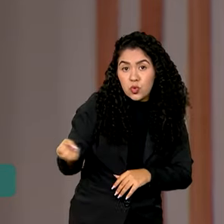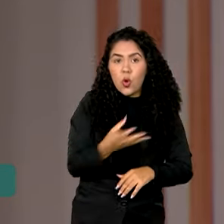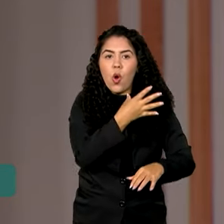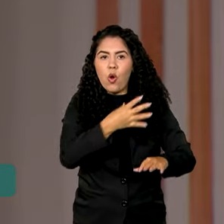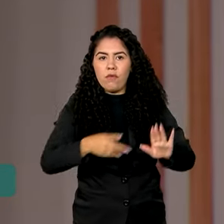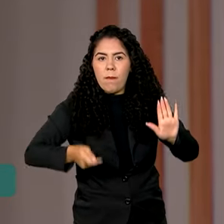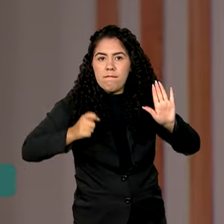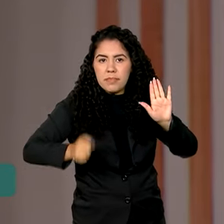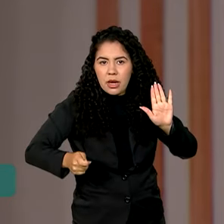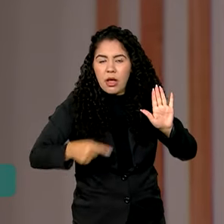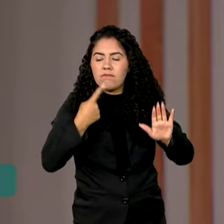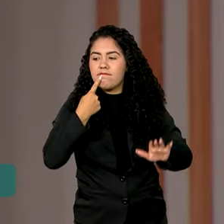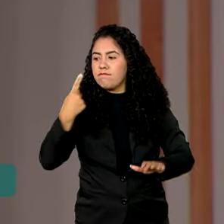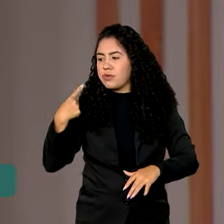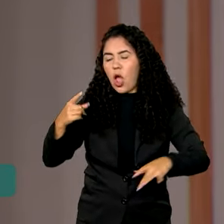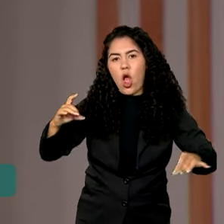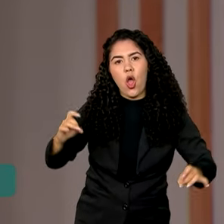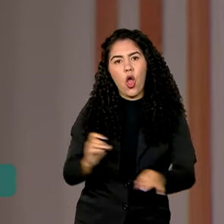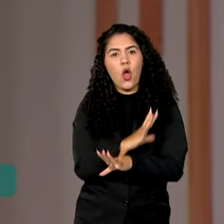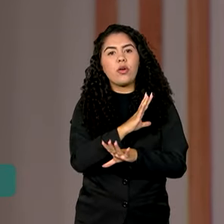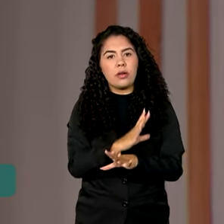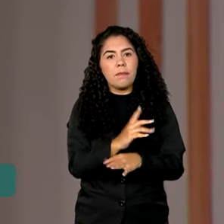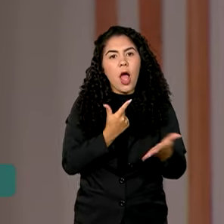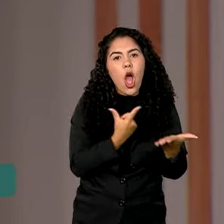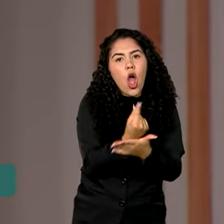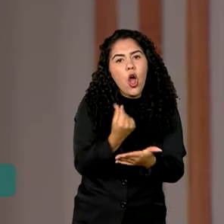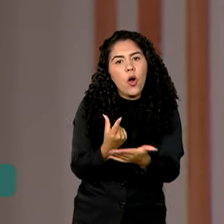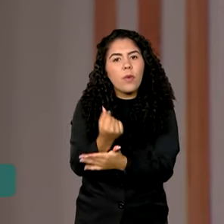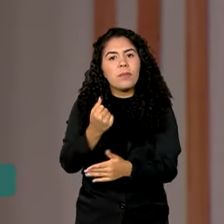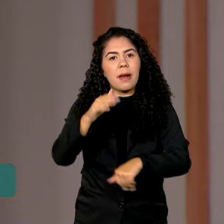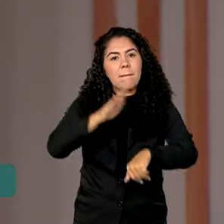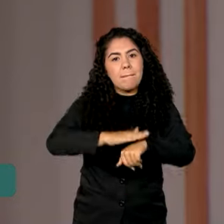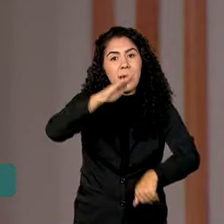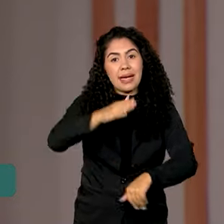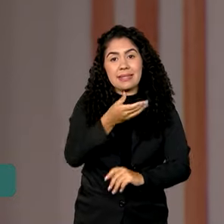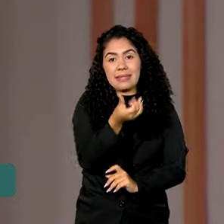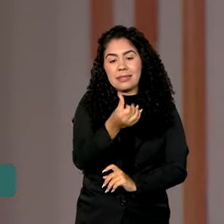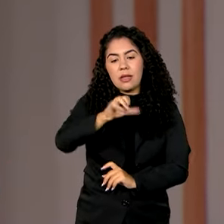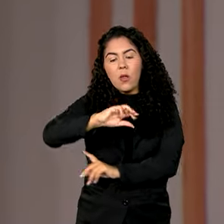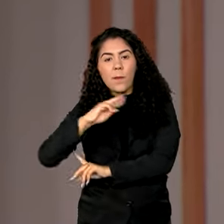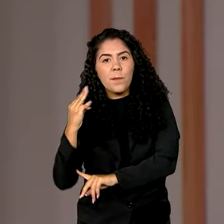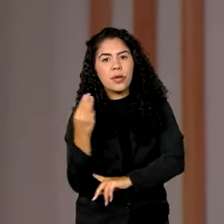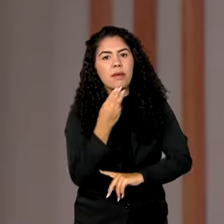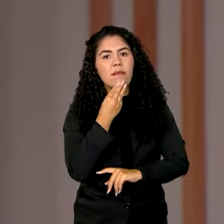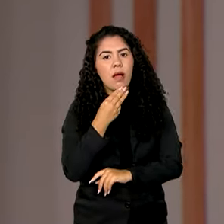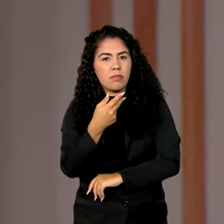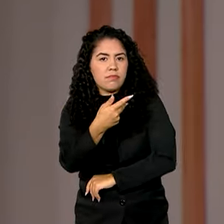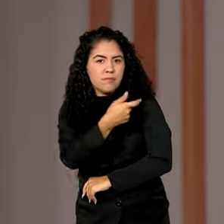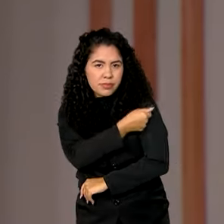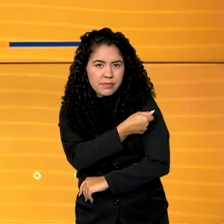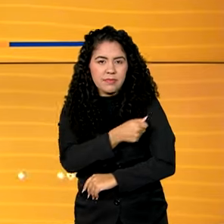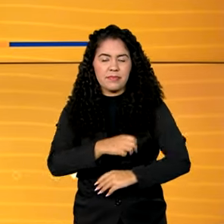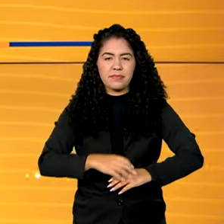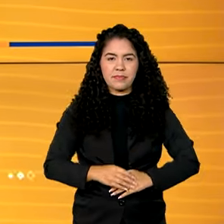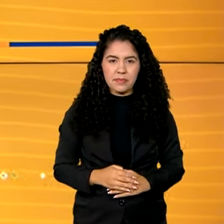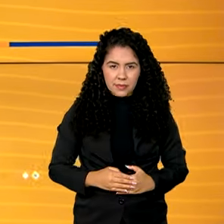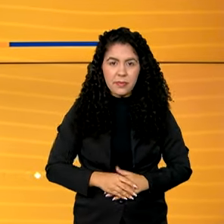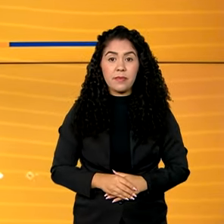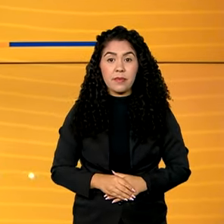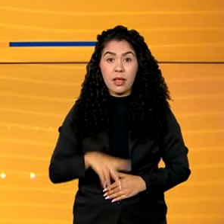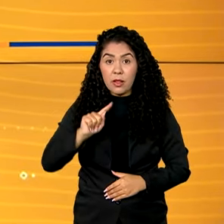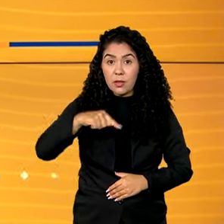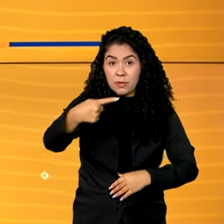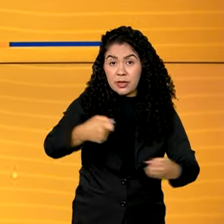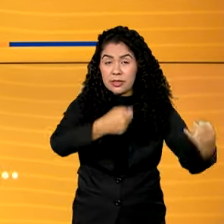pregão foi concluído recentemente para aquisição de mais 69 milhões de doses do imunizante. Veja